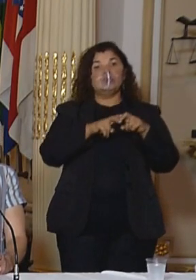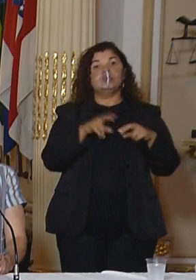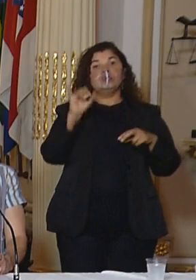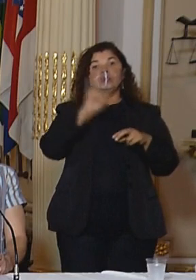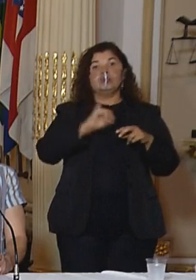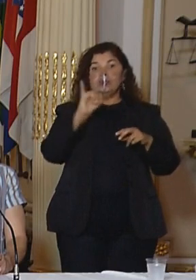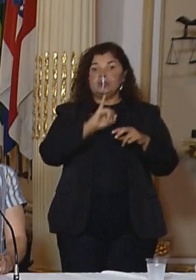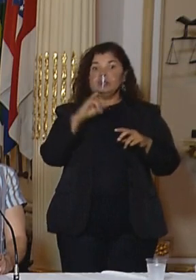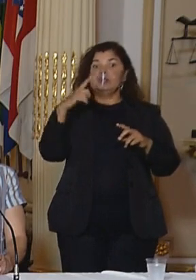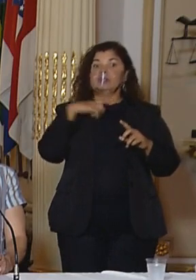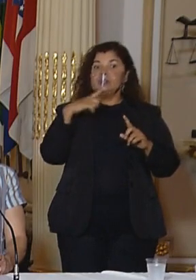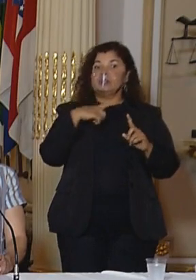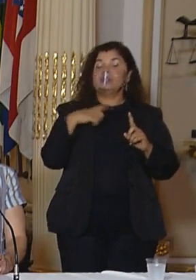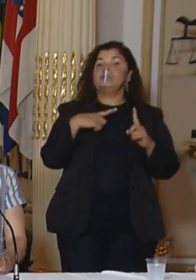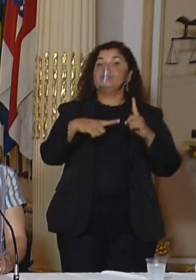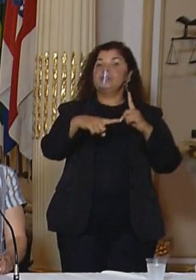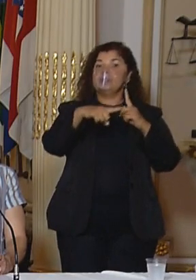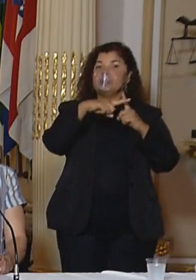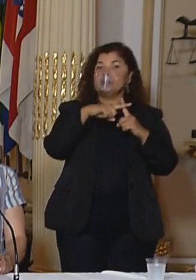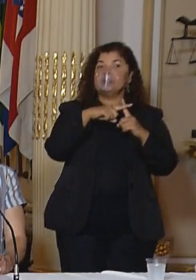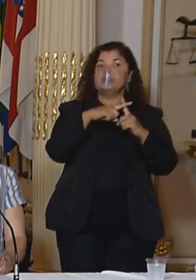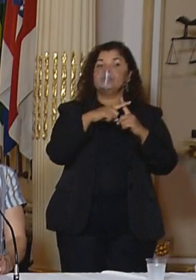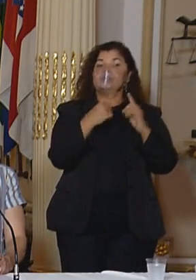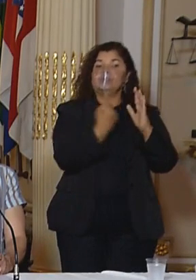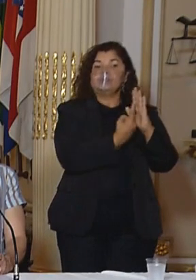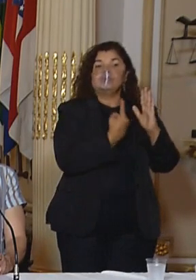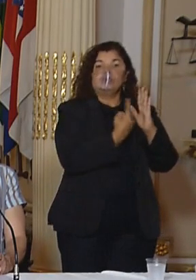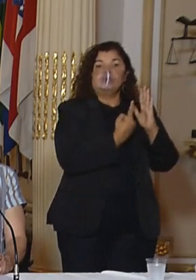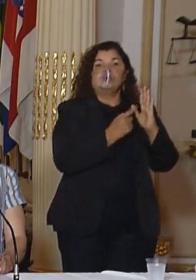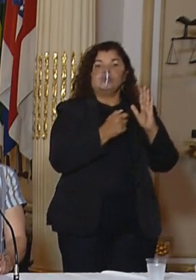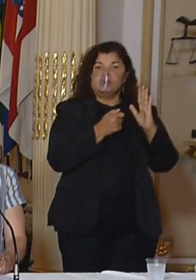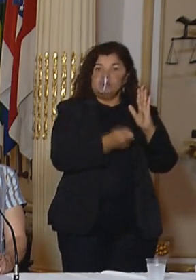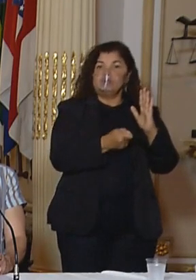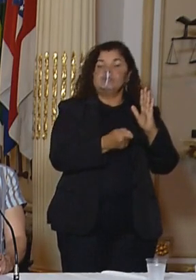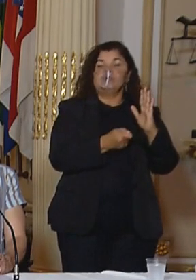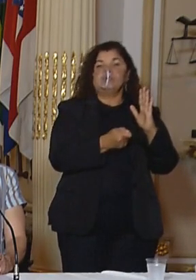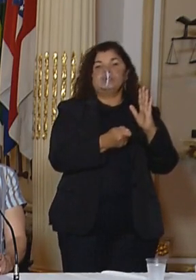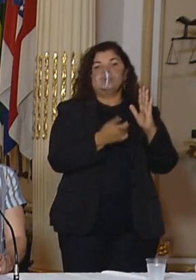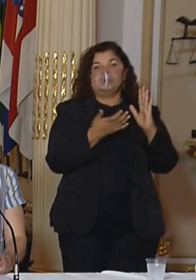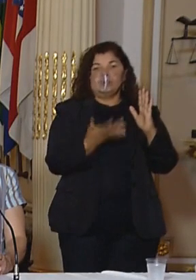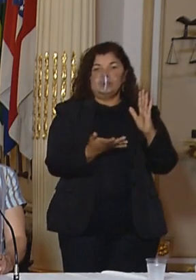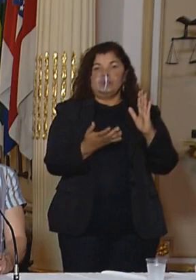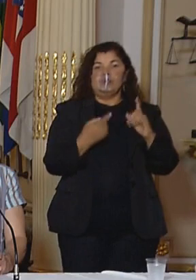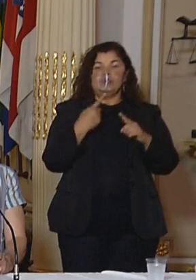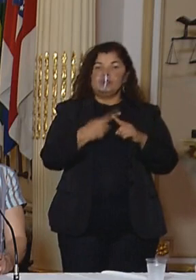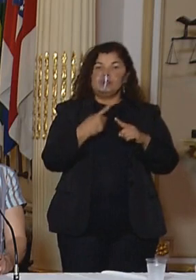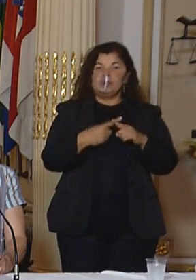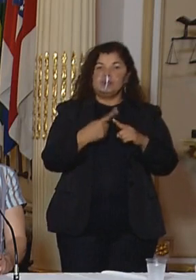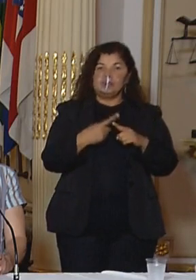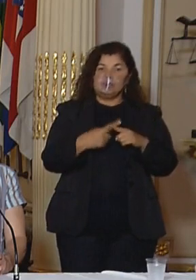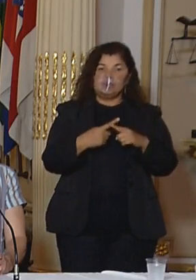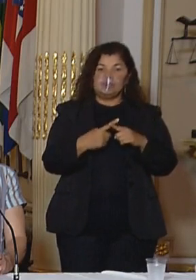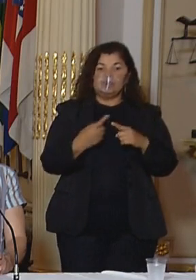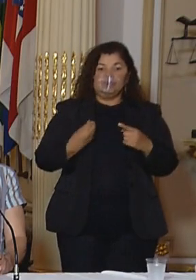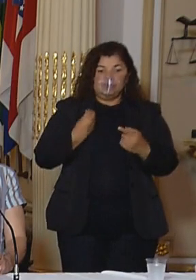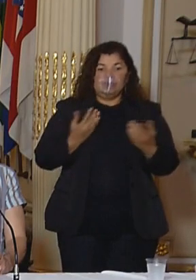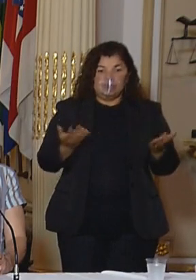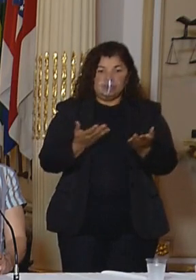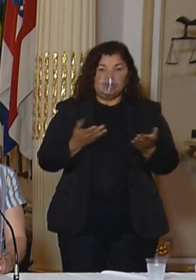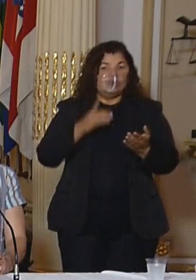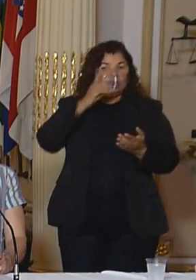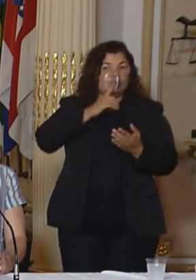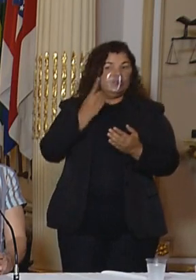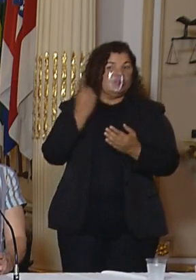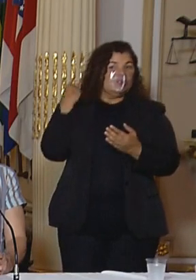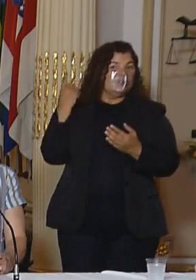efeito positivo do isolamento social mais rígido, que que nós vivemos até o último domingo,